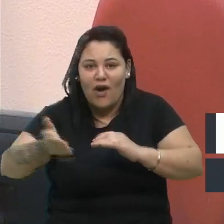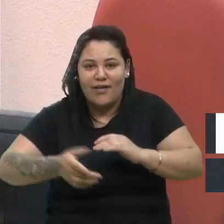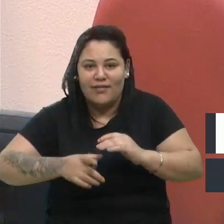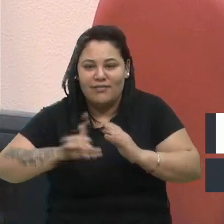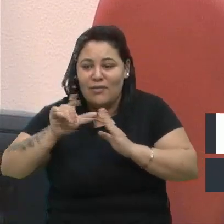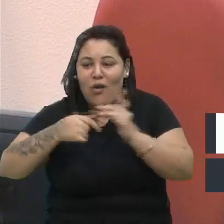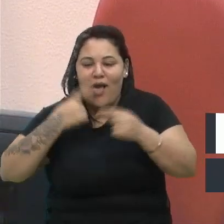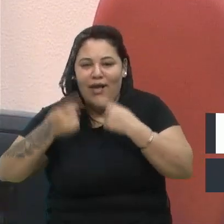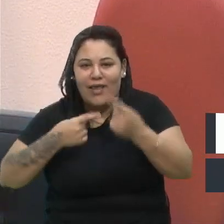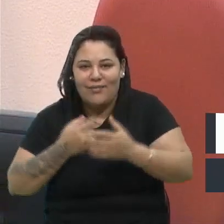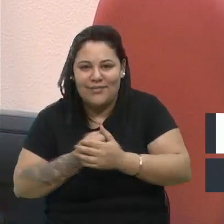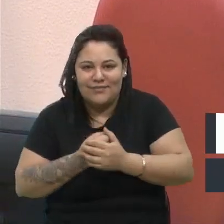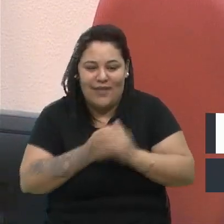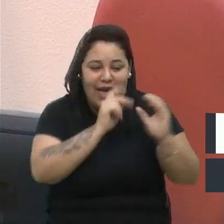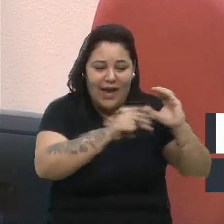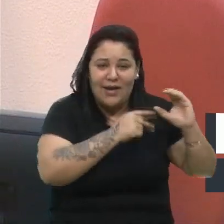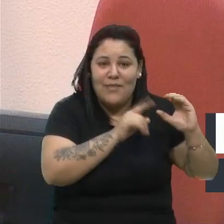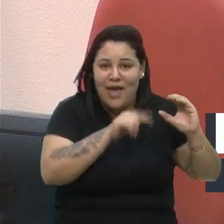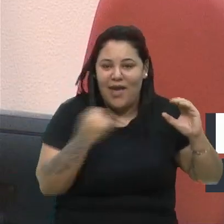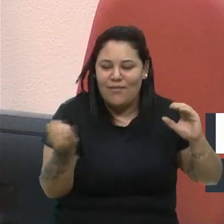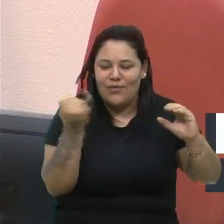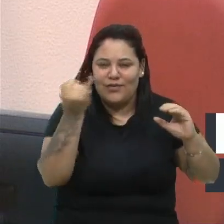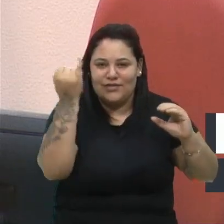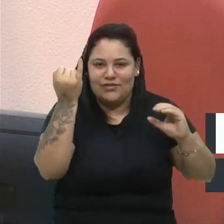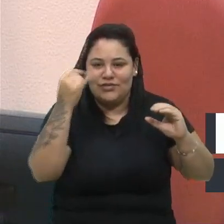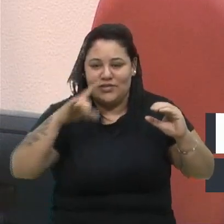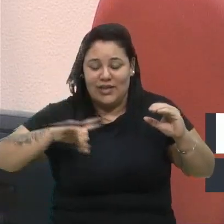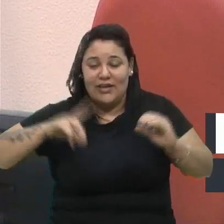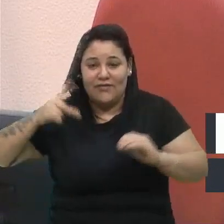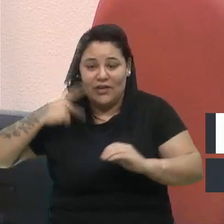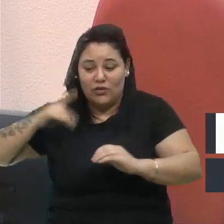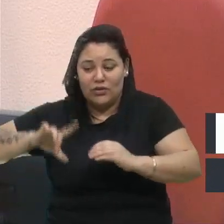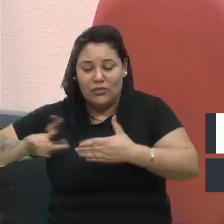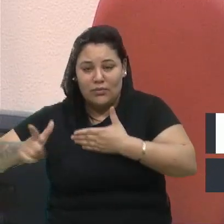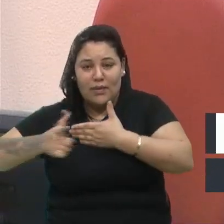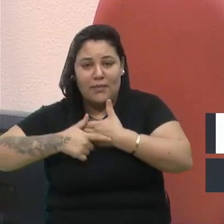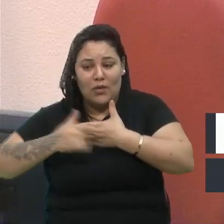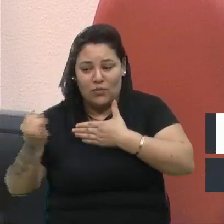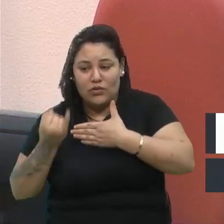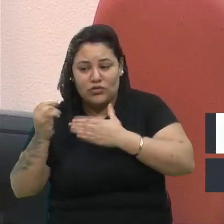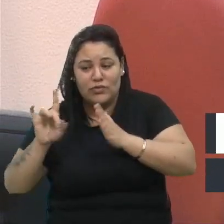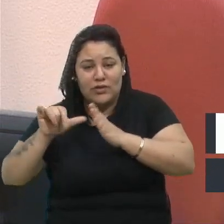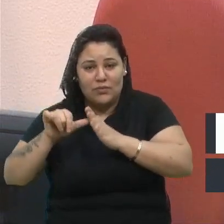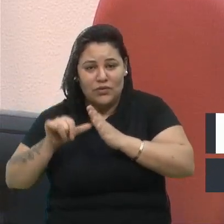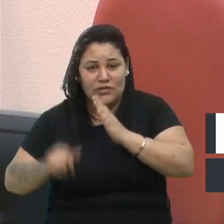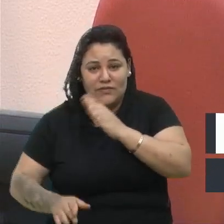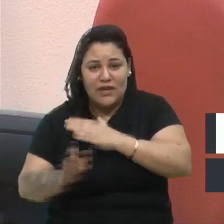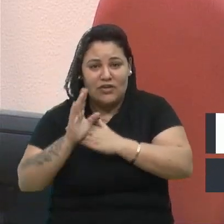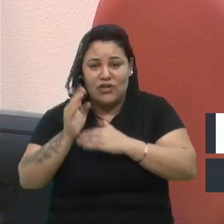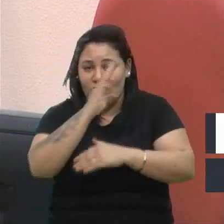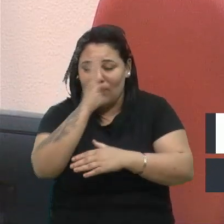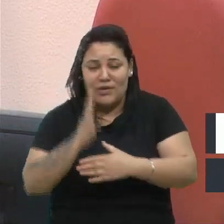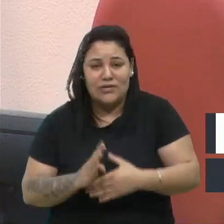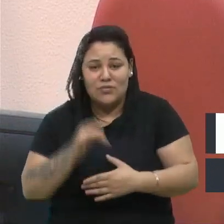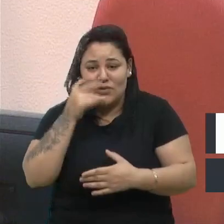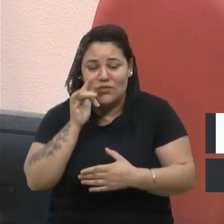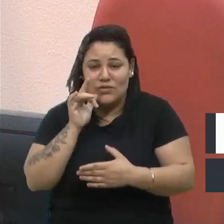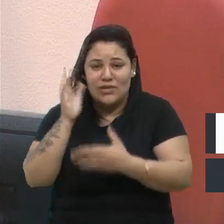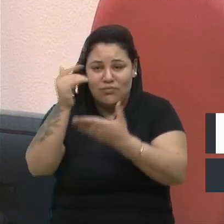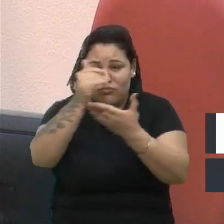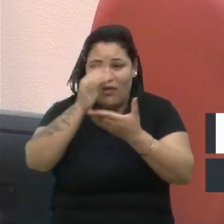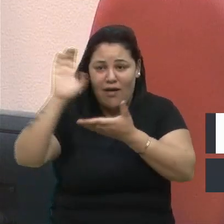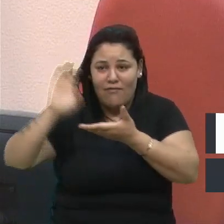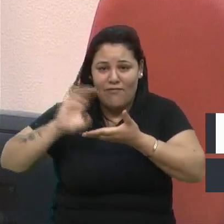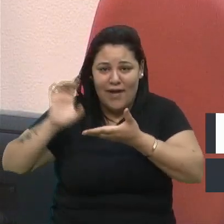importantíssima, saem daqui grandes pessoas para irem, né, para o Brasil afora aí para nos proporcionar de volta tudo que a